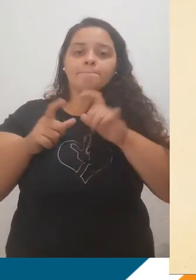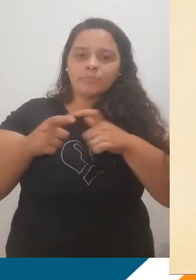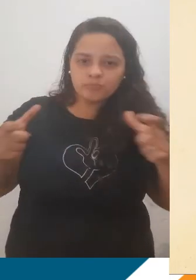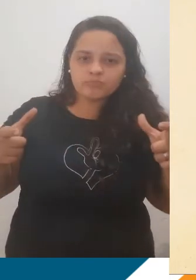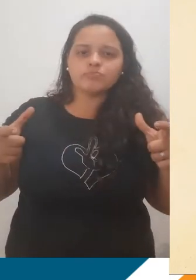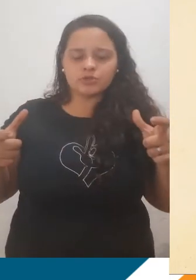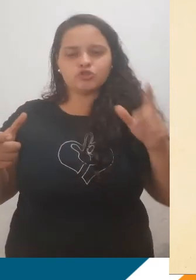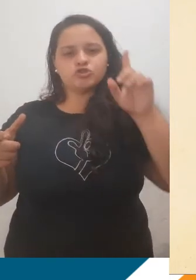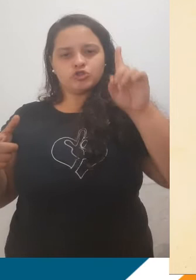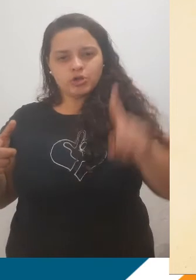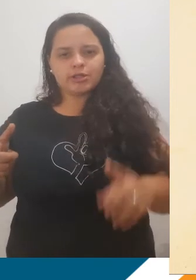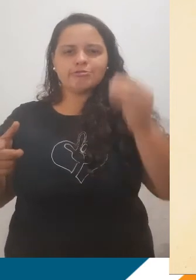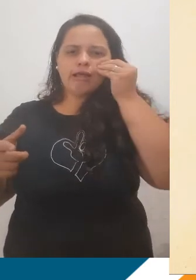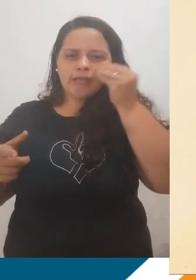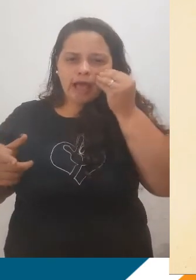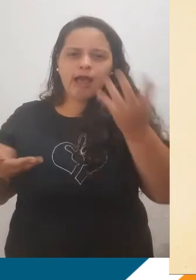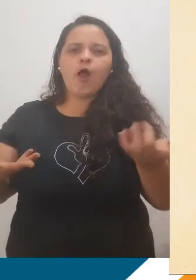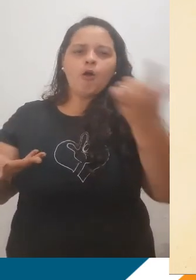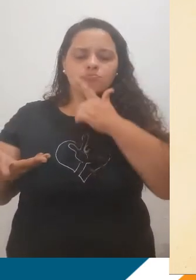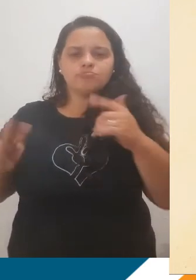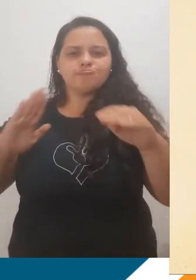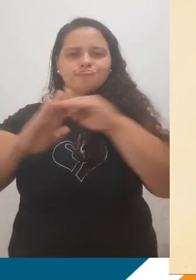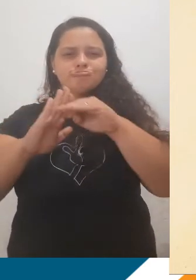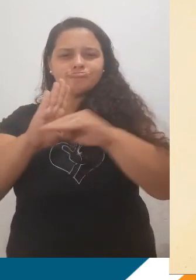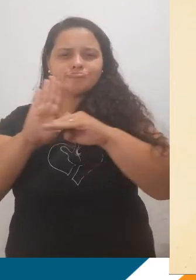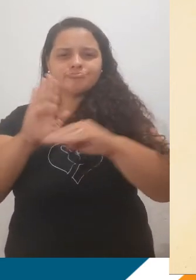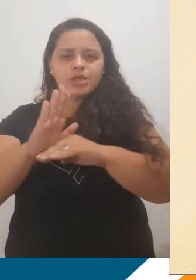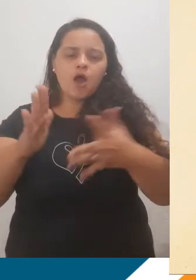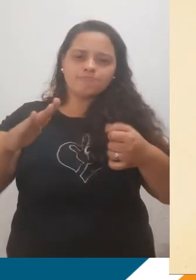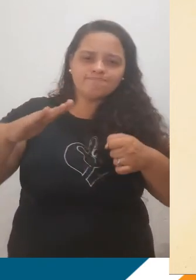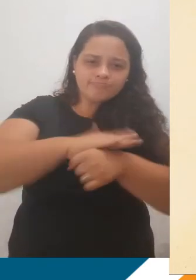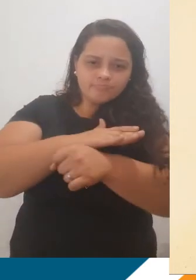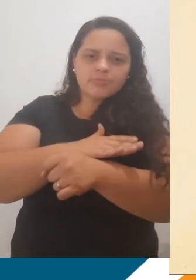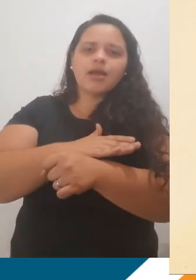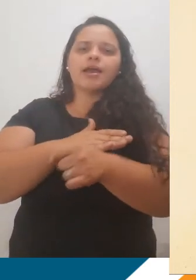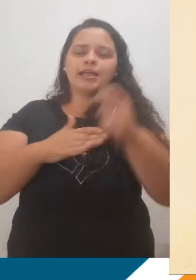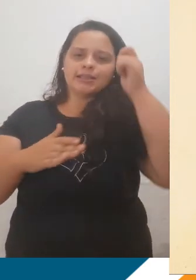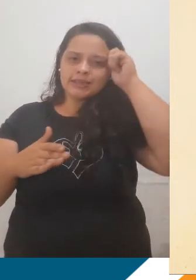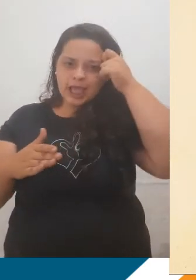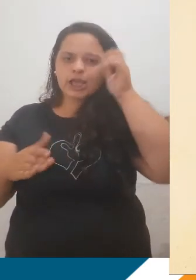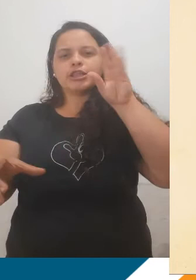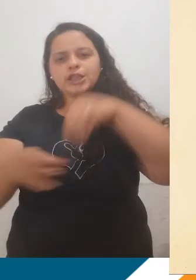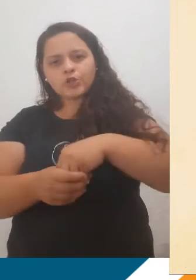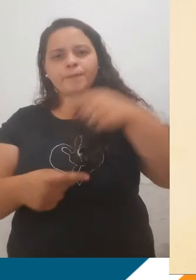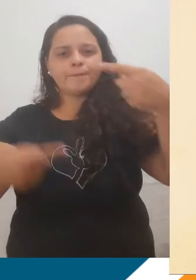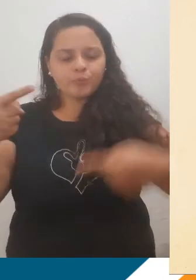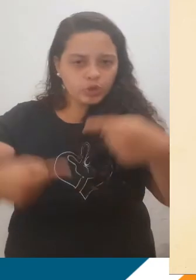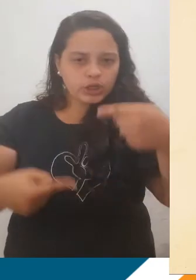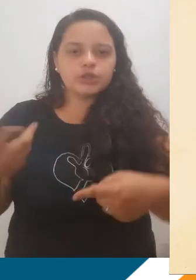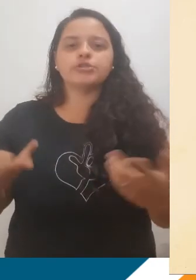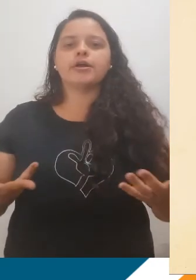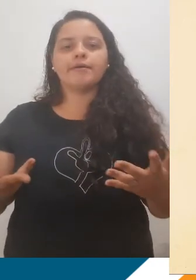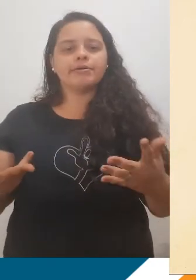por direitos, uma expansão da inserção desses grupos na sociedade política e